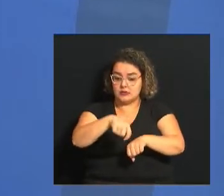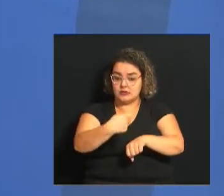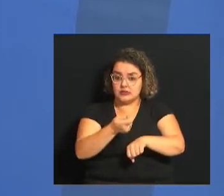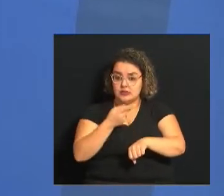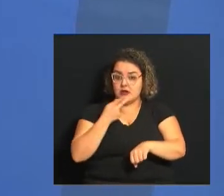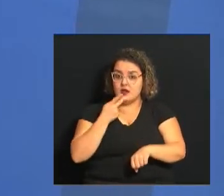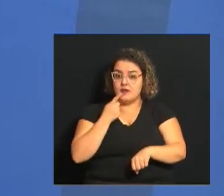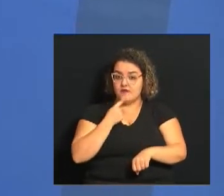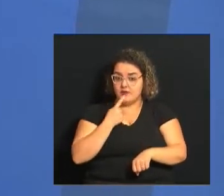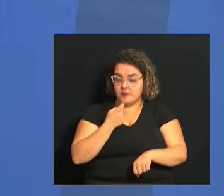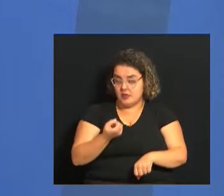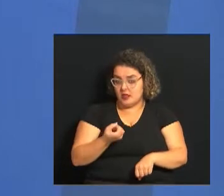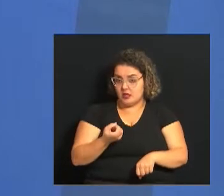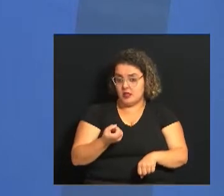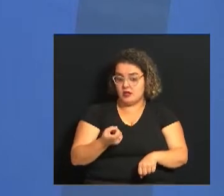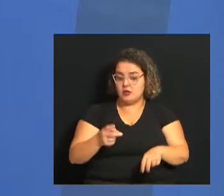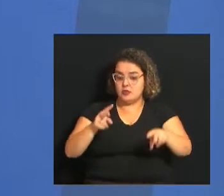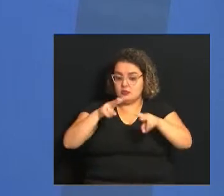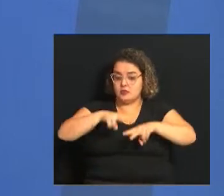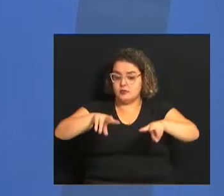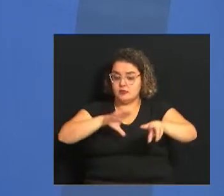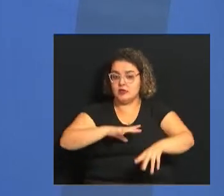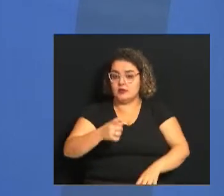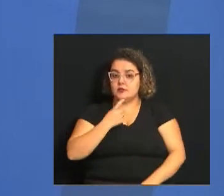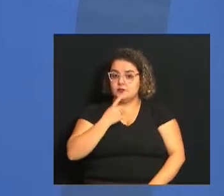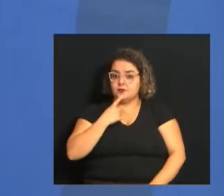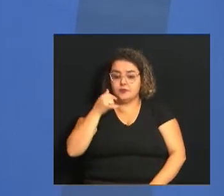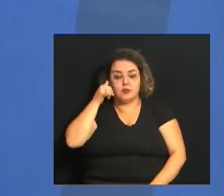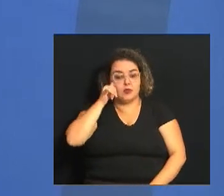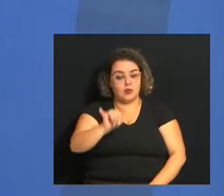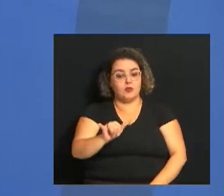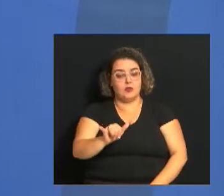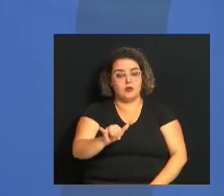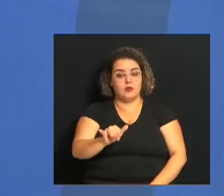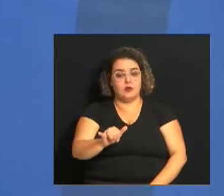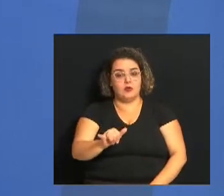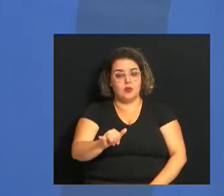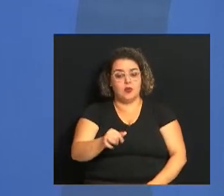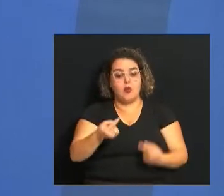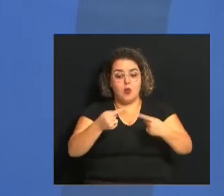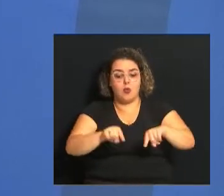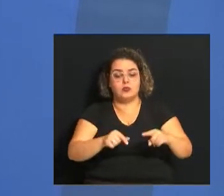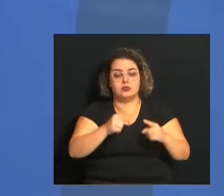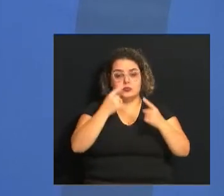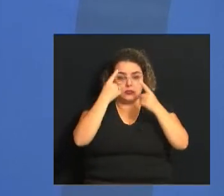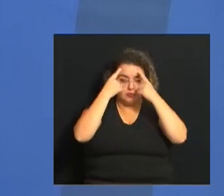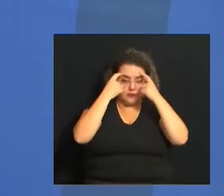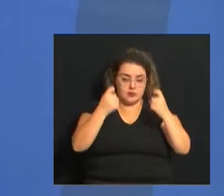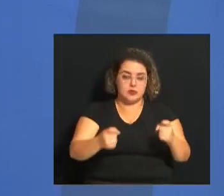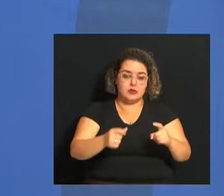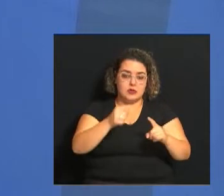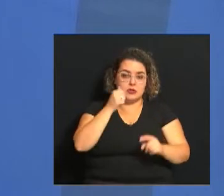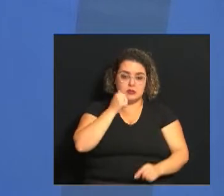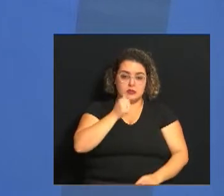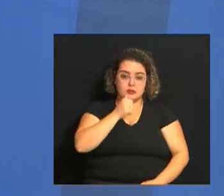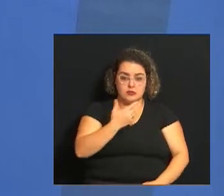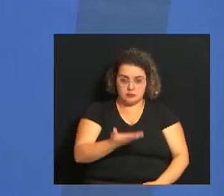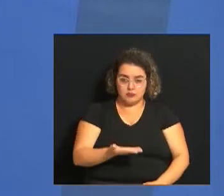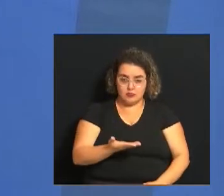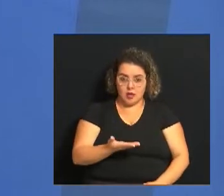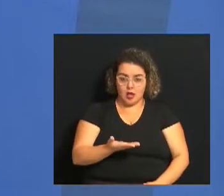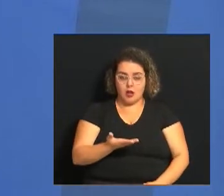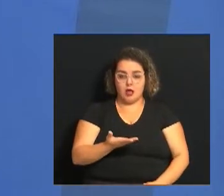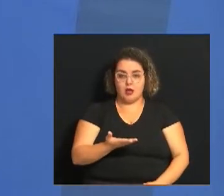Campinas, visando o combate e a prevenção à violência contra a mulher. A proposta determina que, como forma de combate e prevenção,